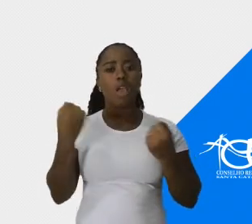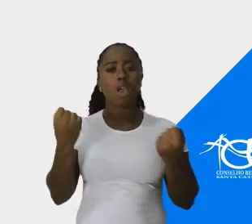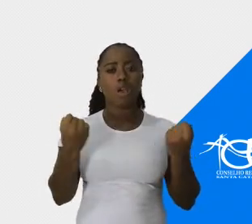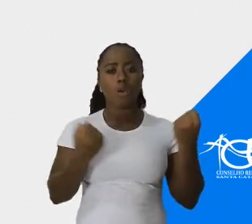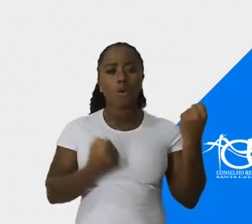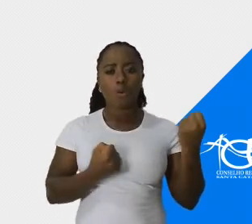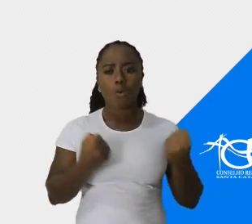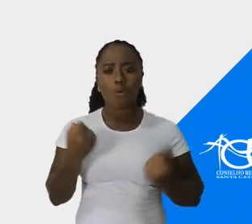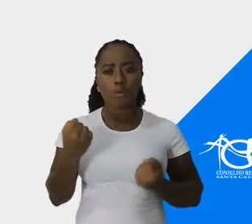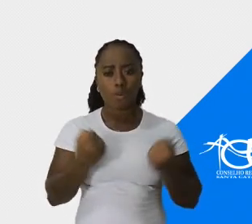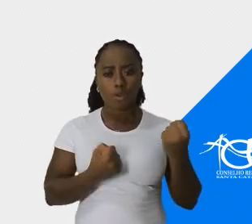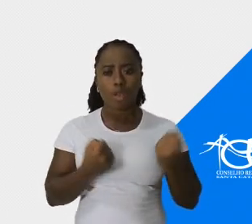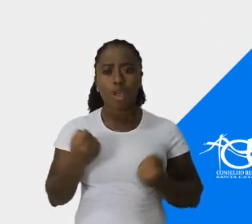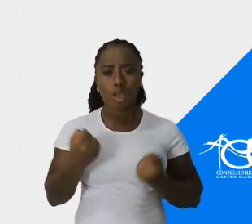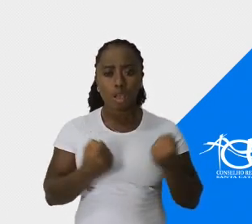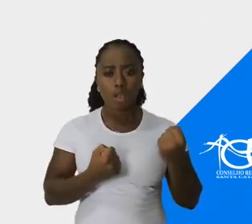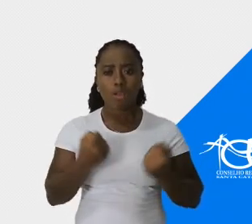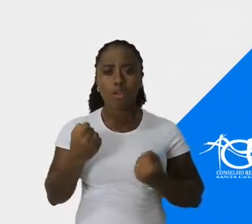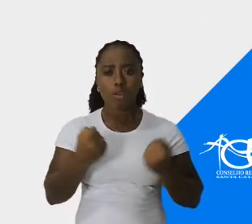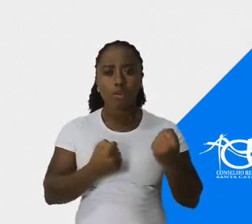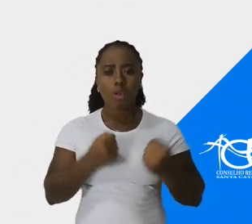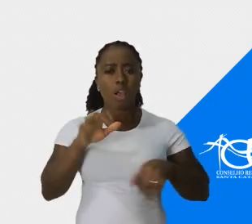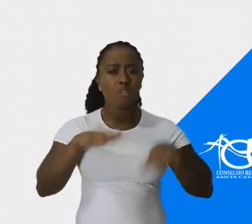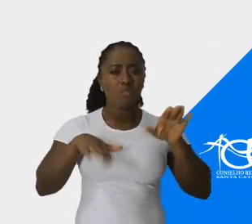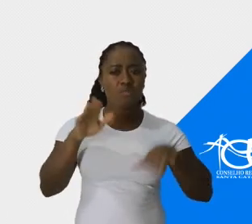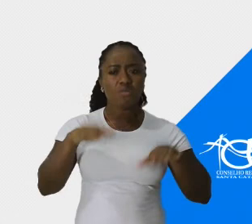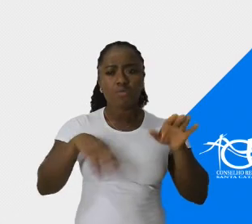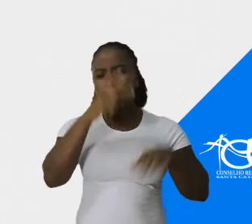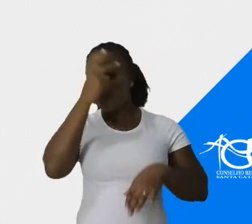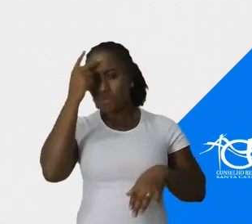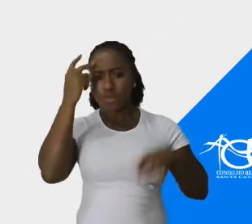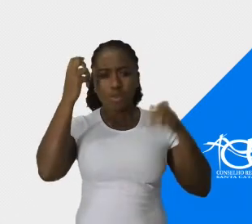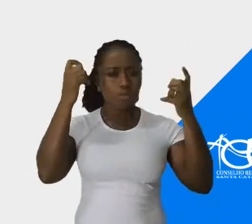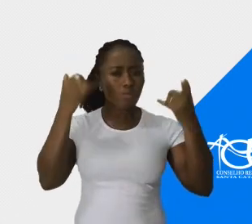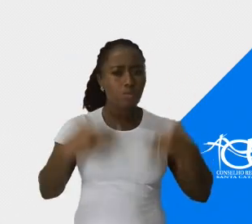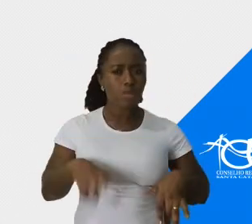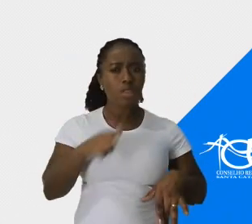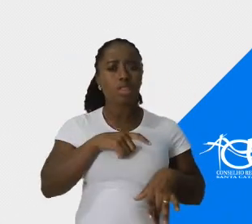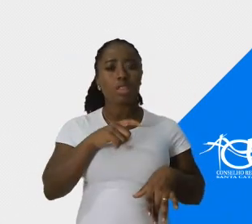Muitas vezes se fala muito, né, que o carro é uma espécie de arma, né, muitas vezes,